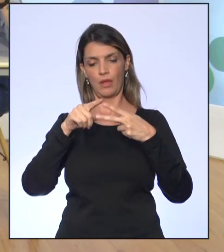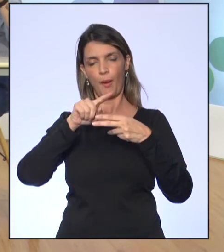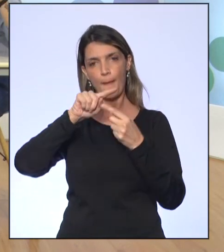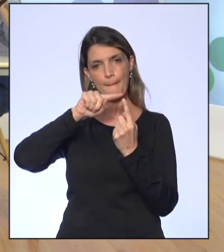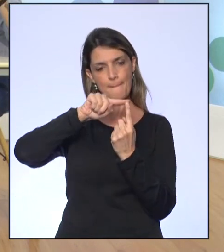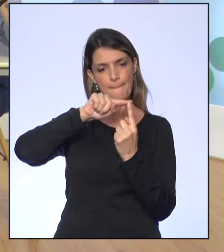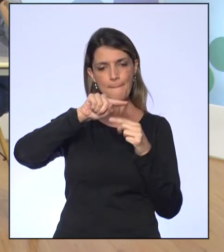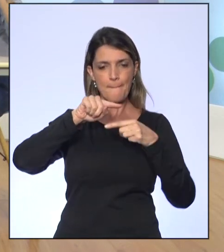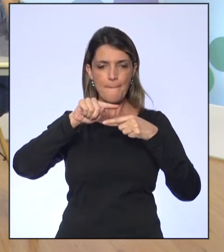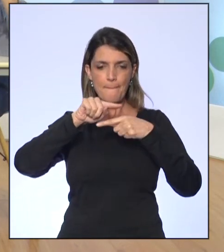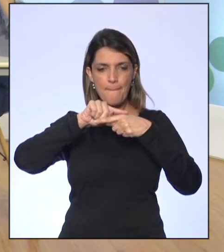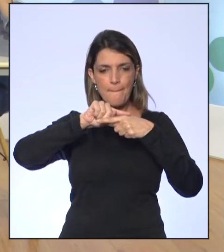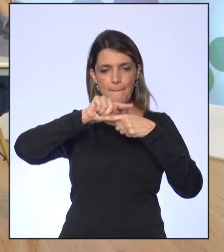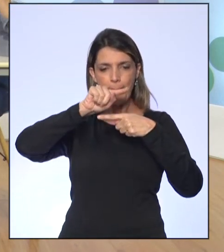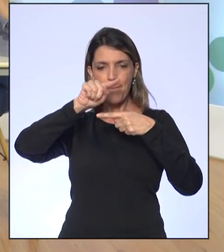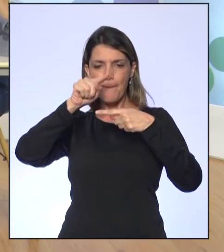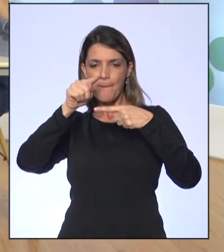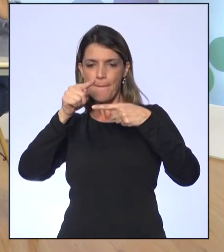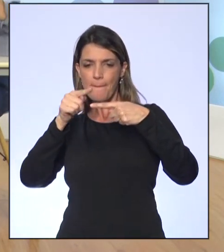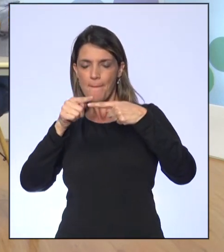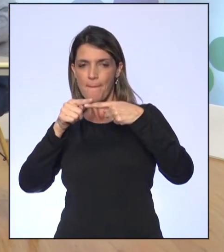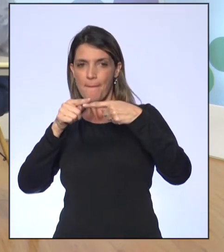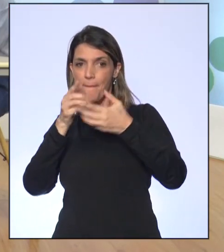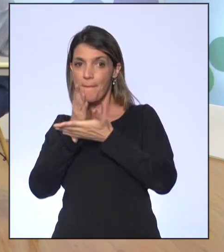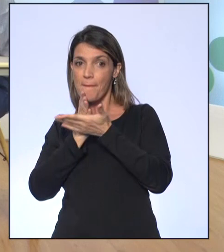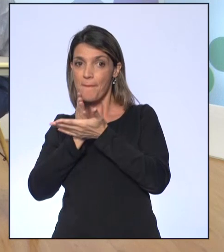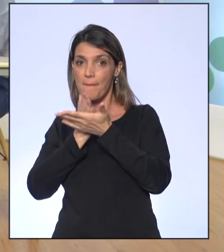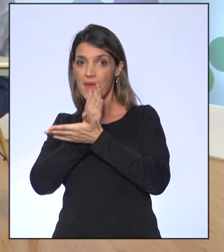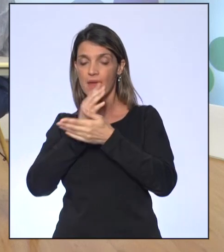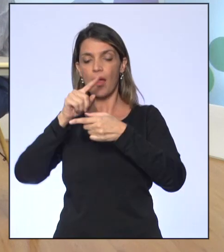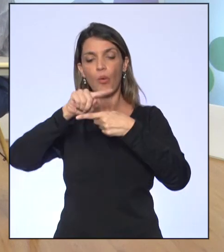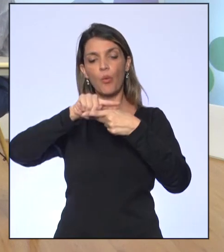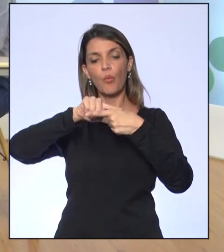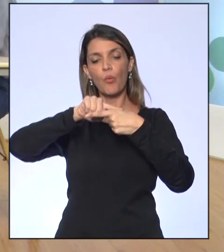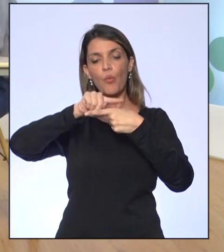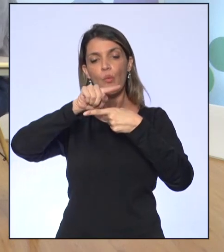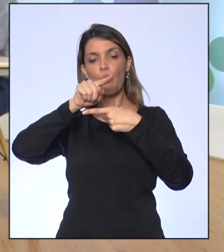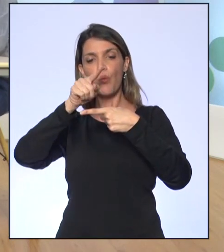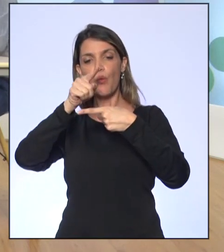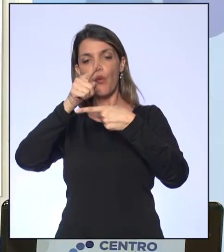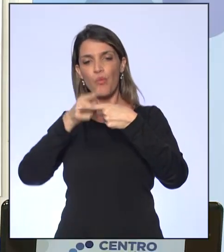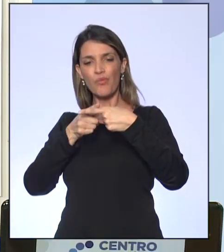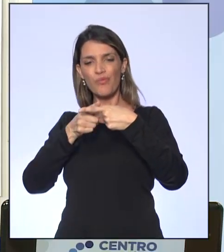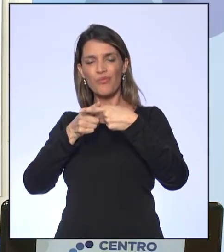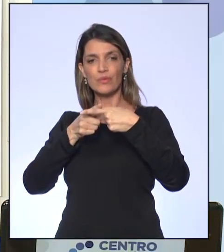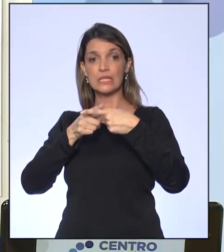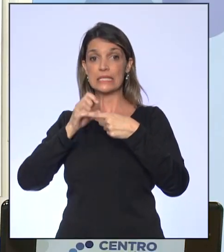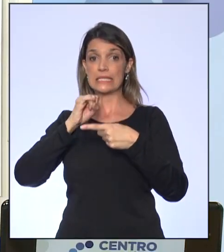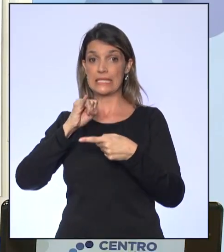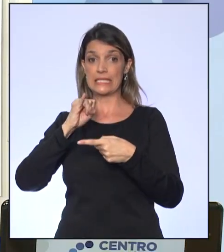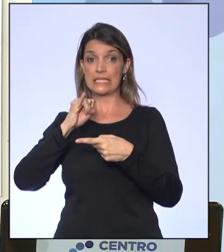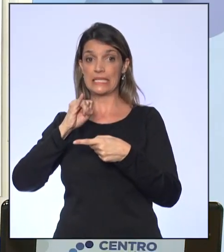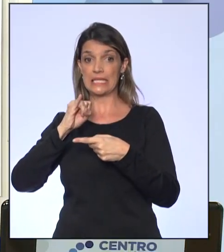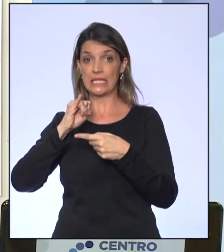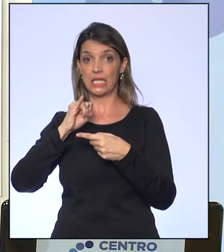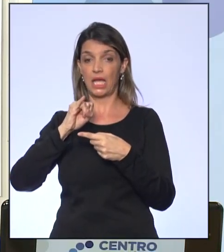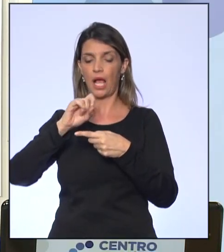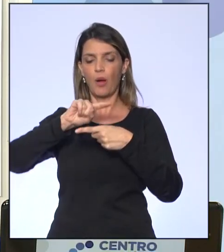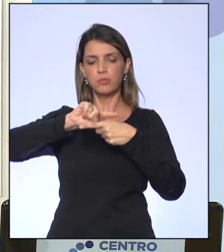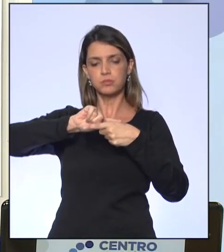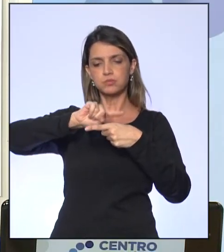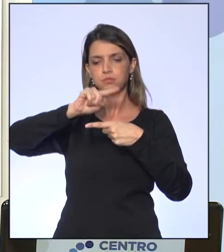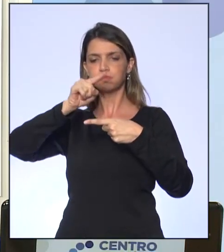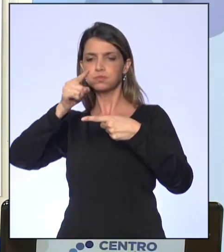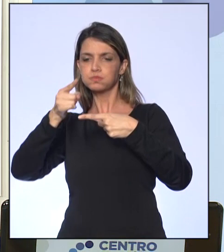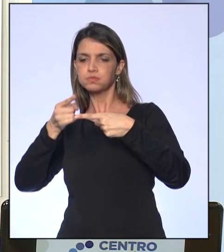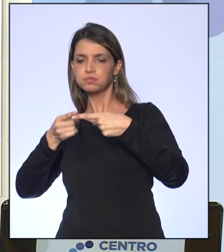isso? Isso. E se eu quisesse descobrir 1/4 de volta? Beleza. Se meia volta eu já tenho o valor que é